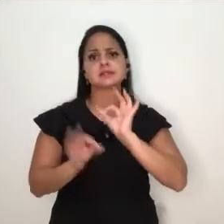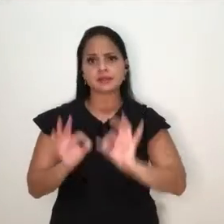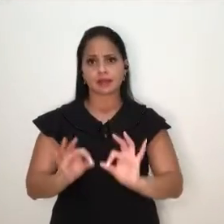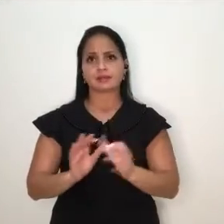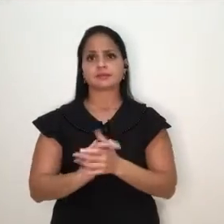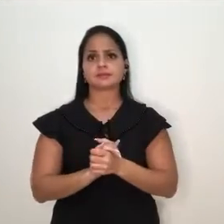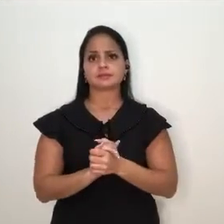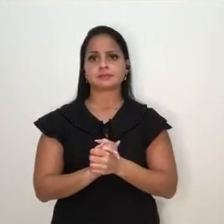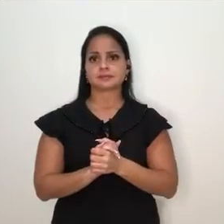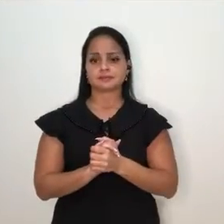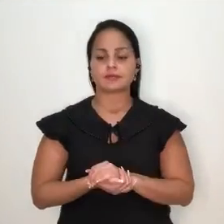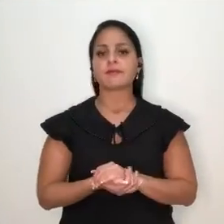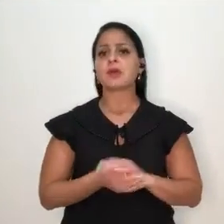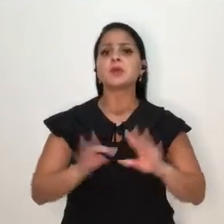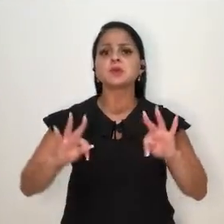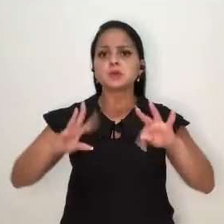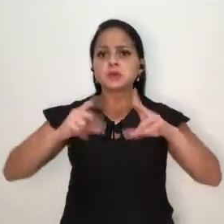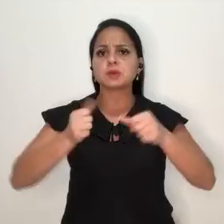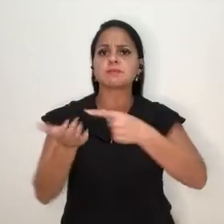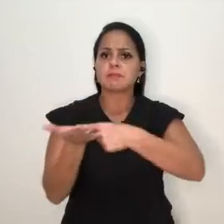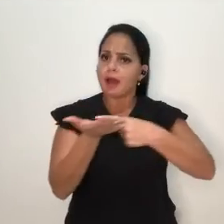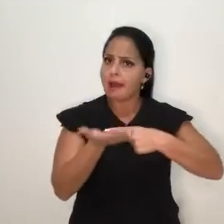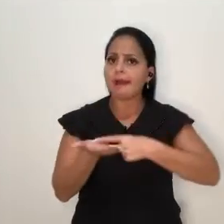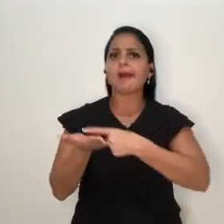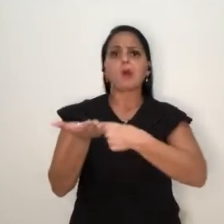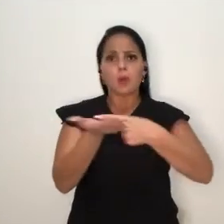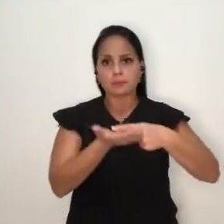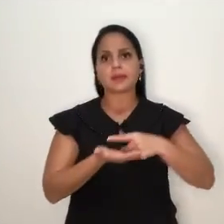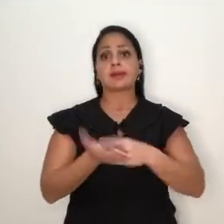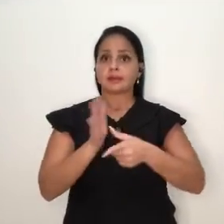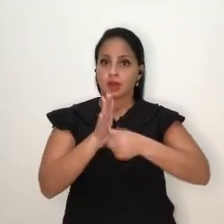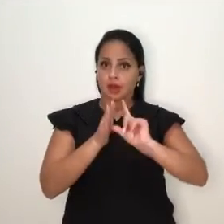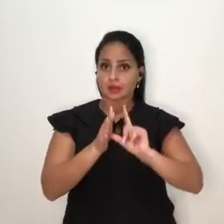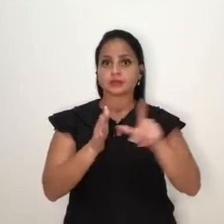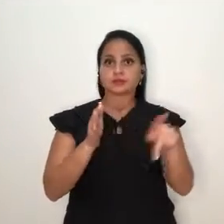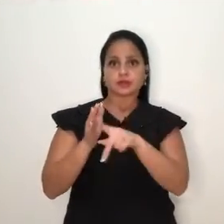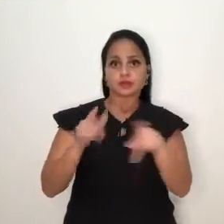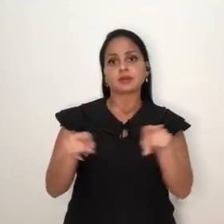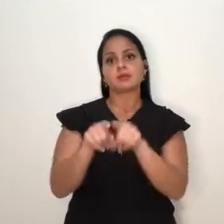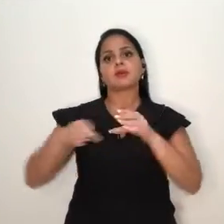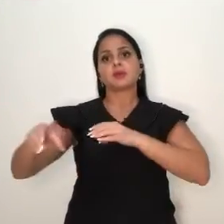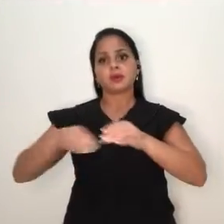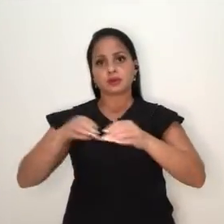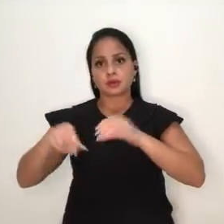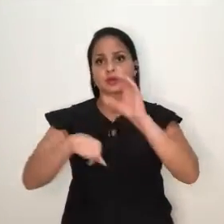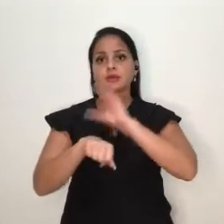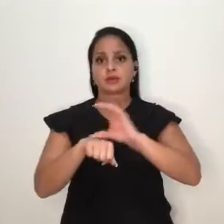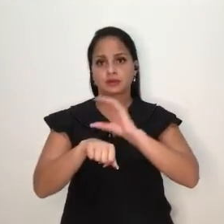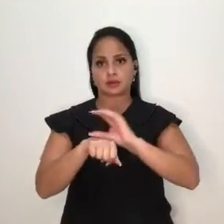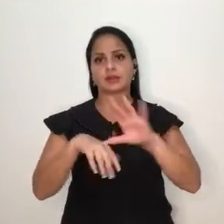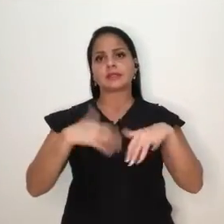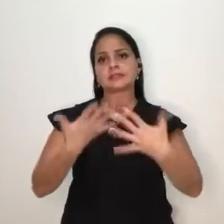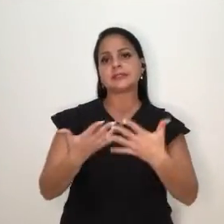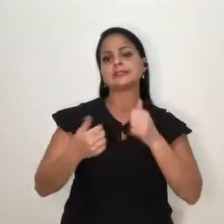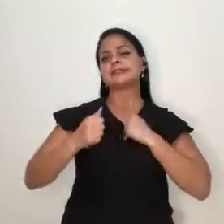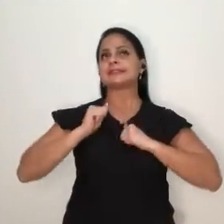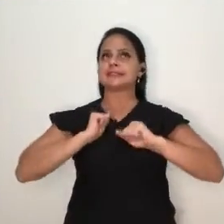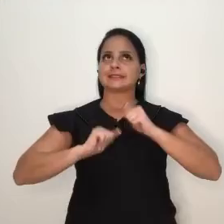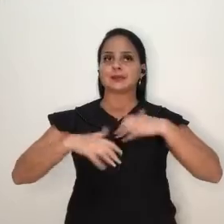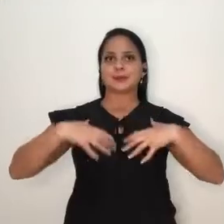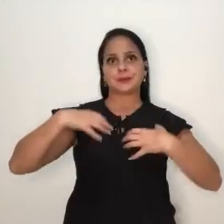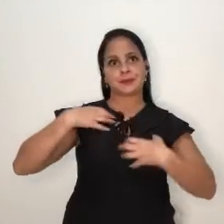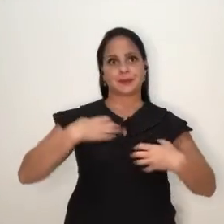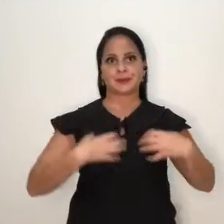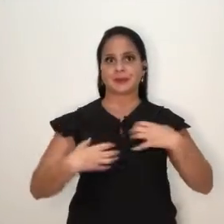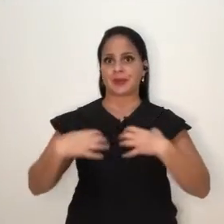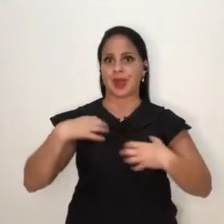professor, com o coordenador do curso. Então você fica naquela ansiedade de viver aquilo, de fazer aquelas matérias. É muito